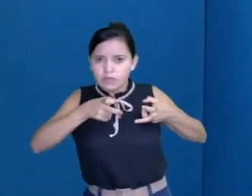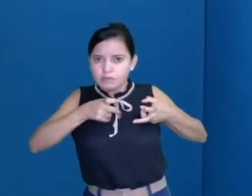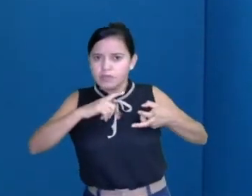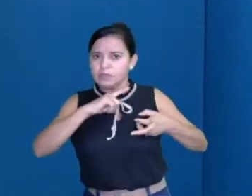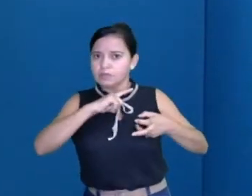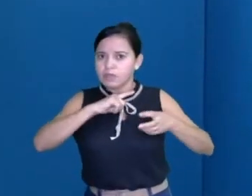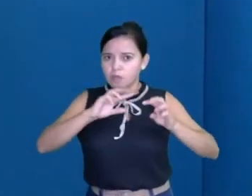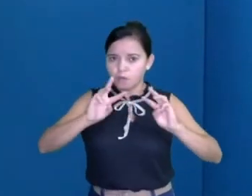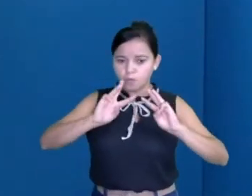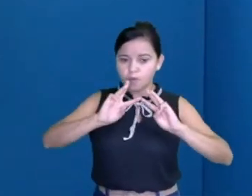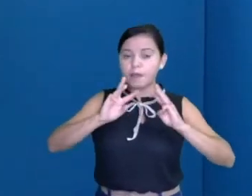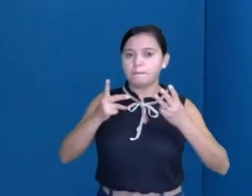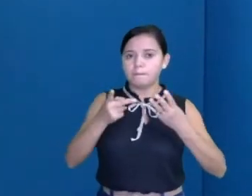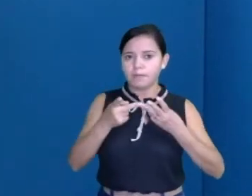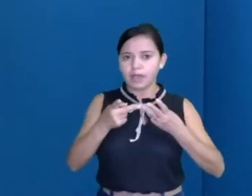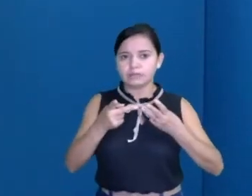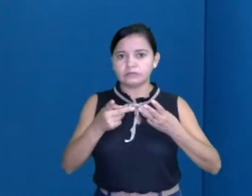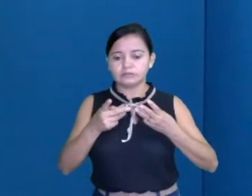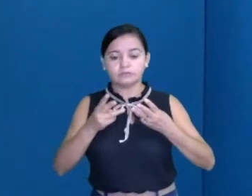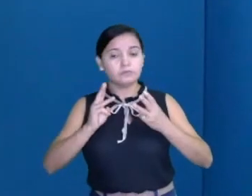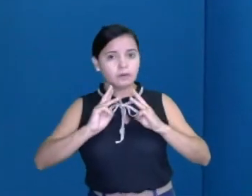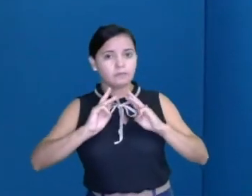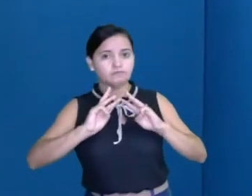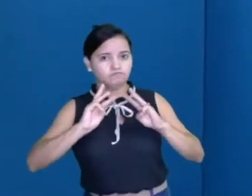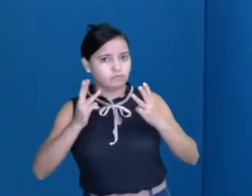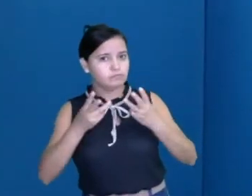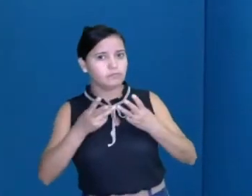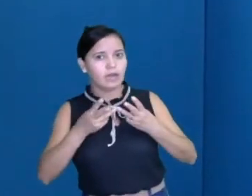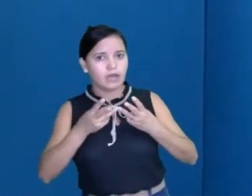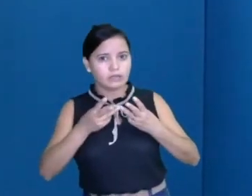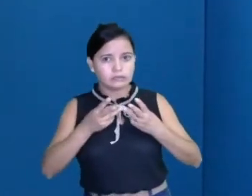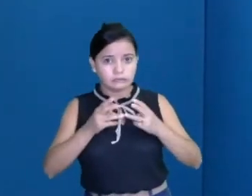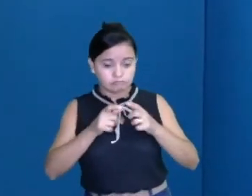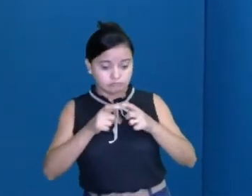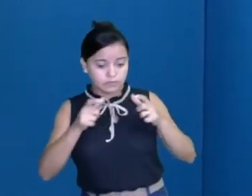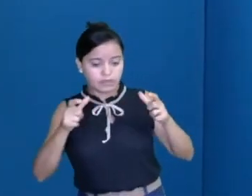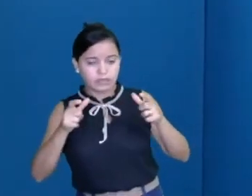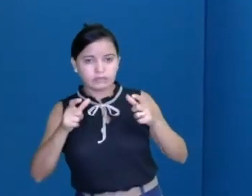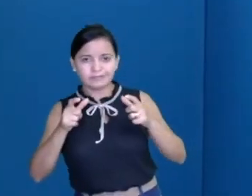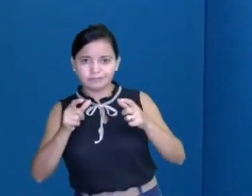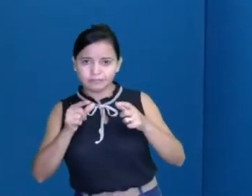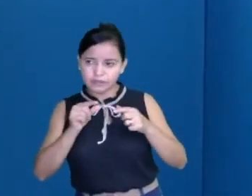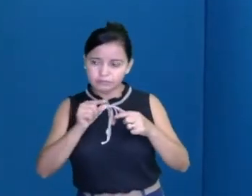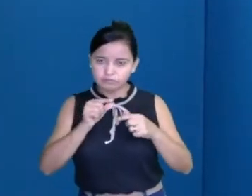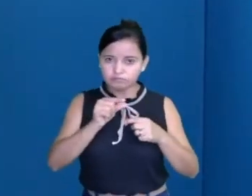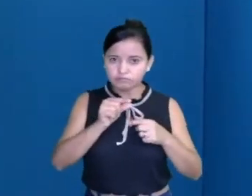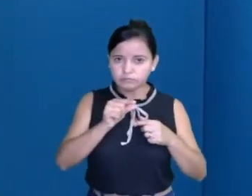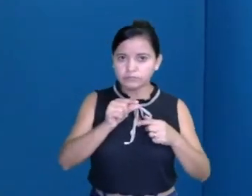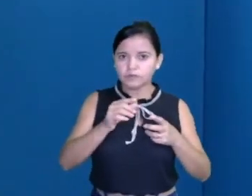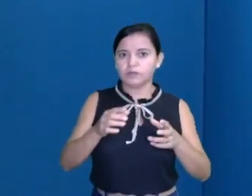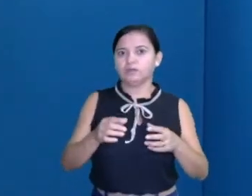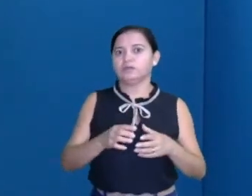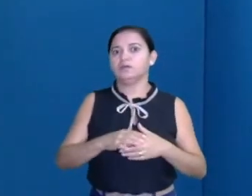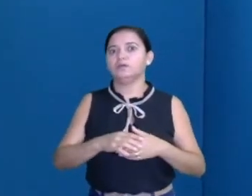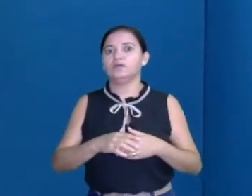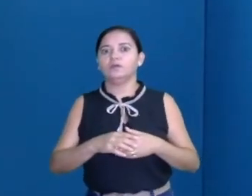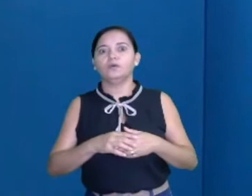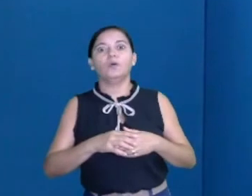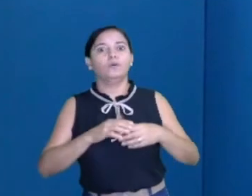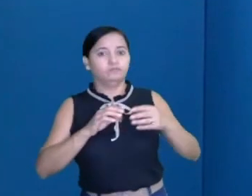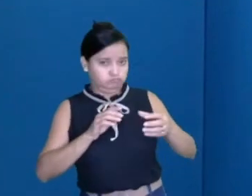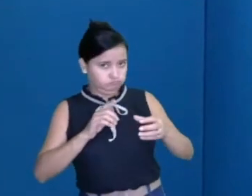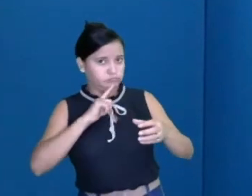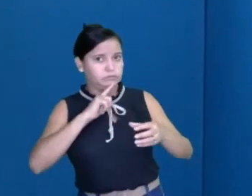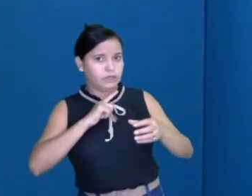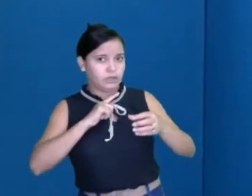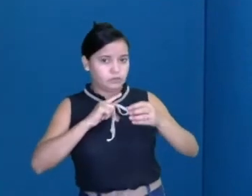massa extremamente densa, mas muito pequenininha, que está lá, justamente nesse núcleo, os prótons e os nêutrons. E